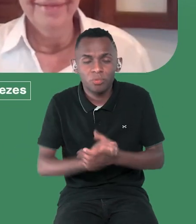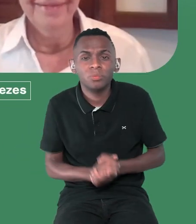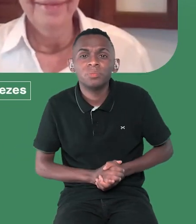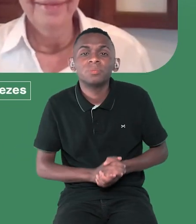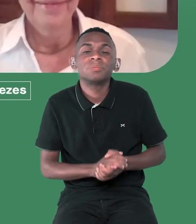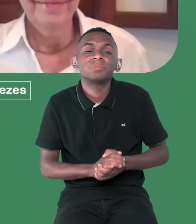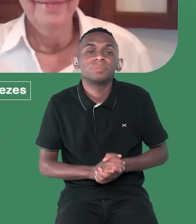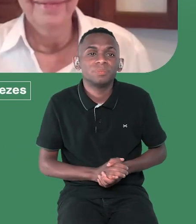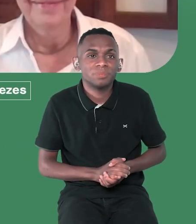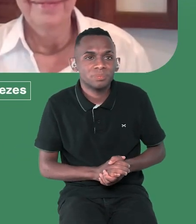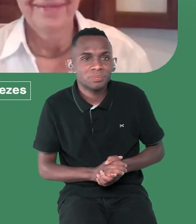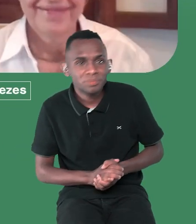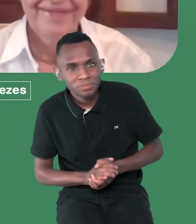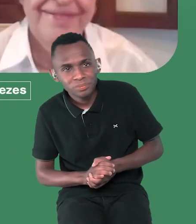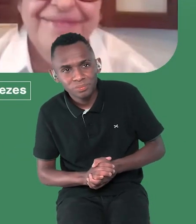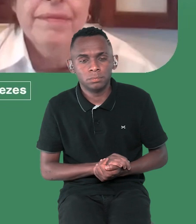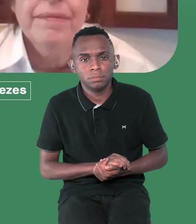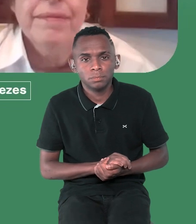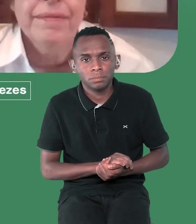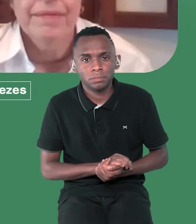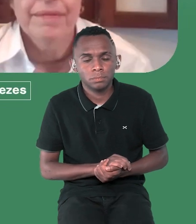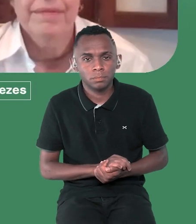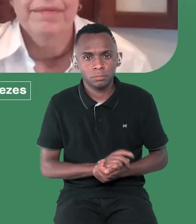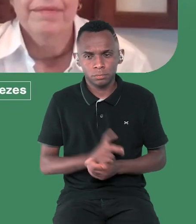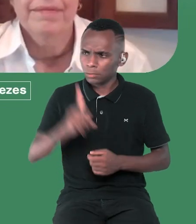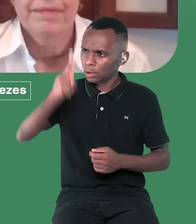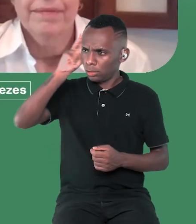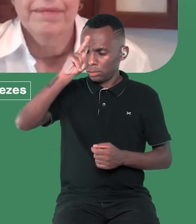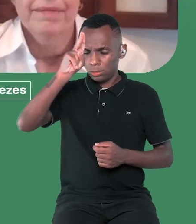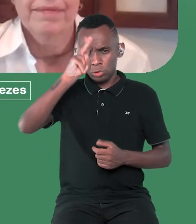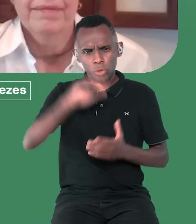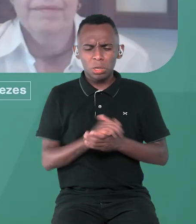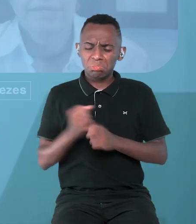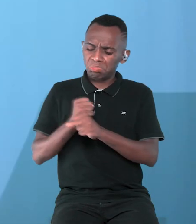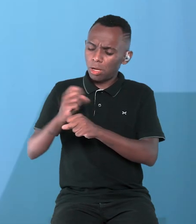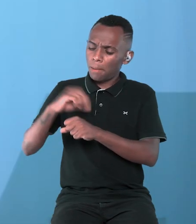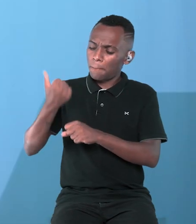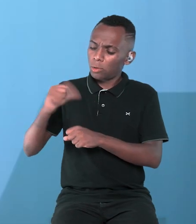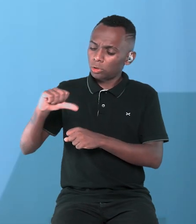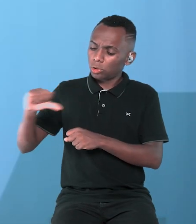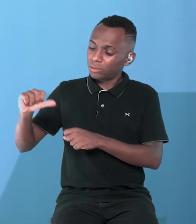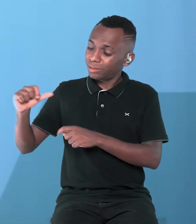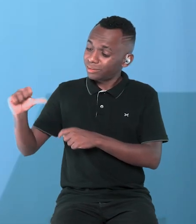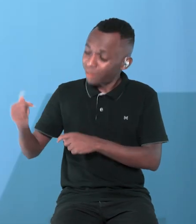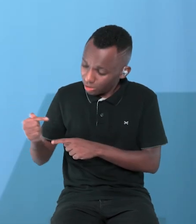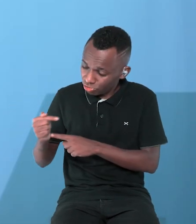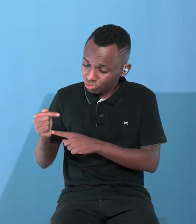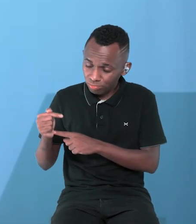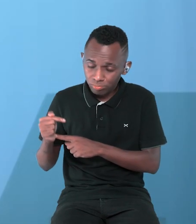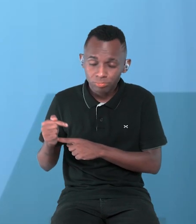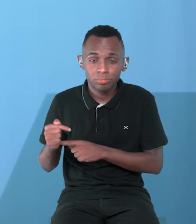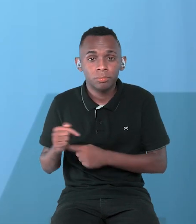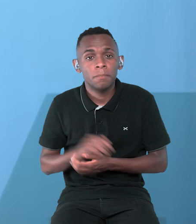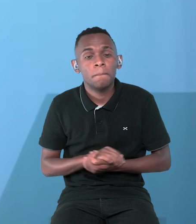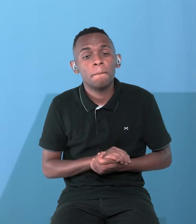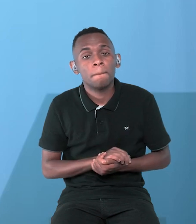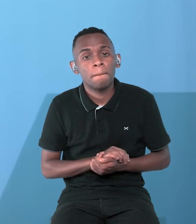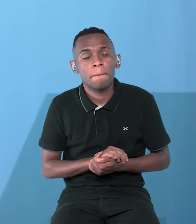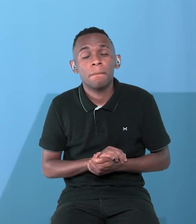E para o pássaro, eu pensei, o que eu vou fazer aqui é uma explosão de